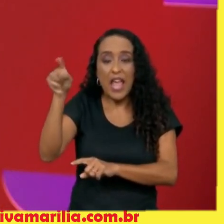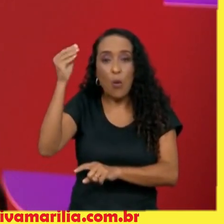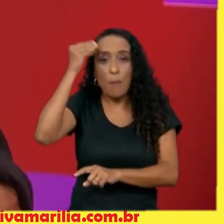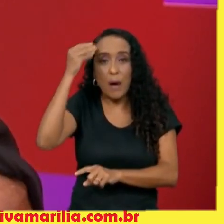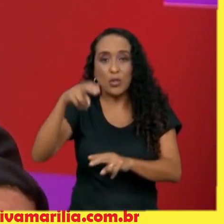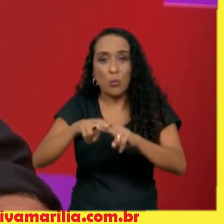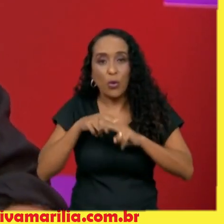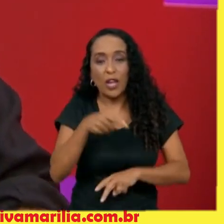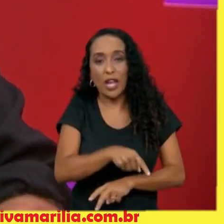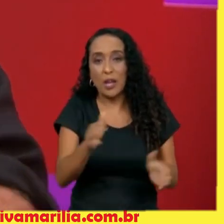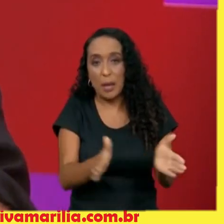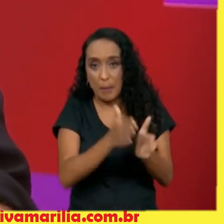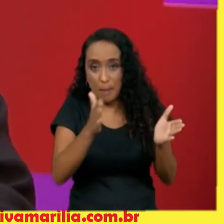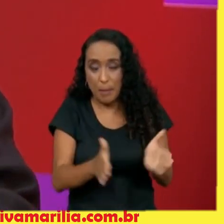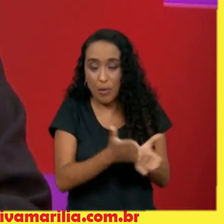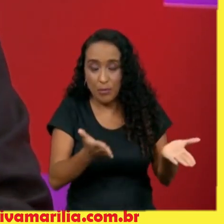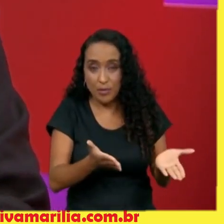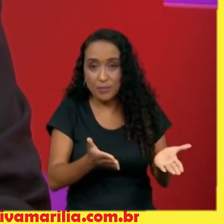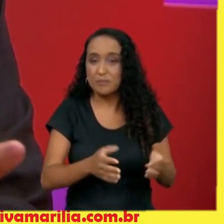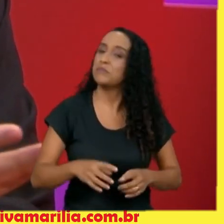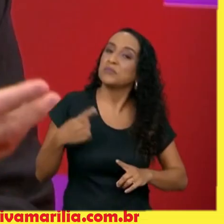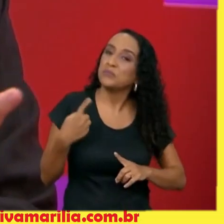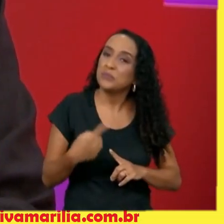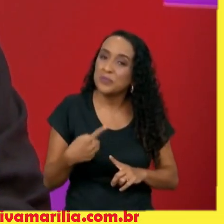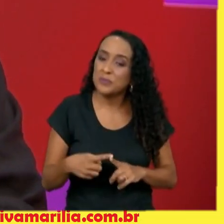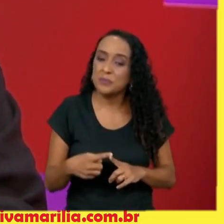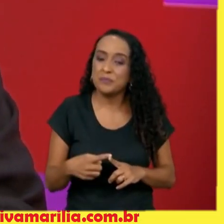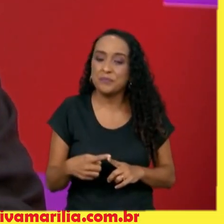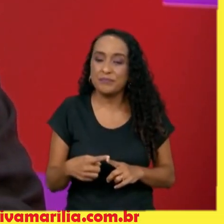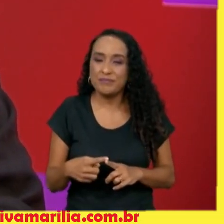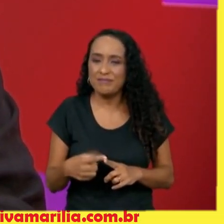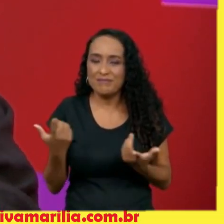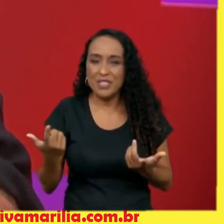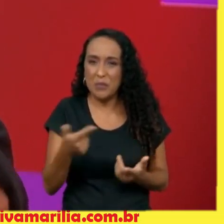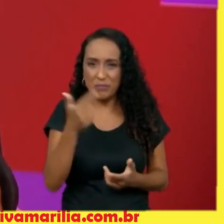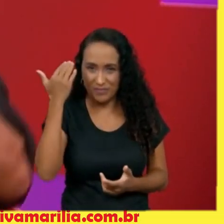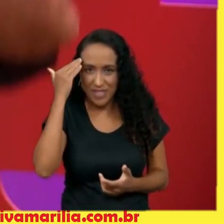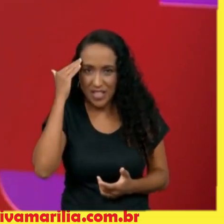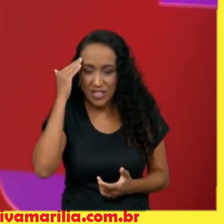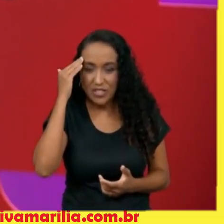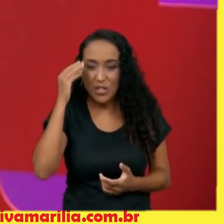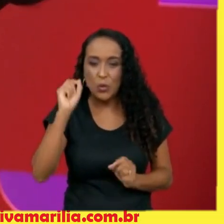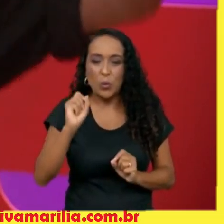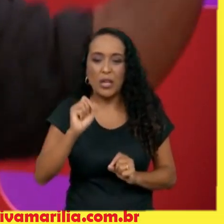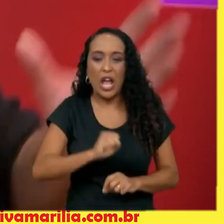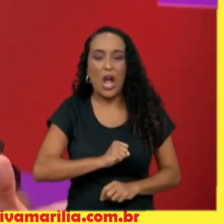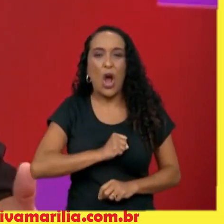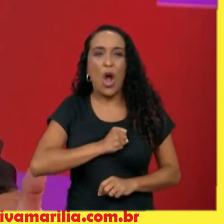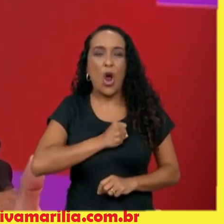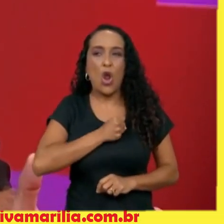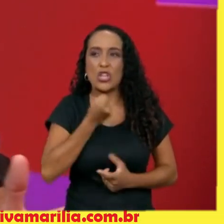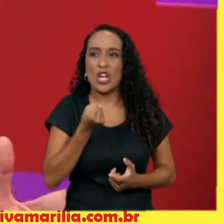regional. Né? Percebe por quê? Quer dizer, não cabe na cabeça de ninguém, Leandro, que você vai odiar alguém porque nasceu